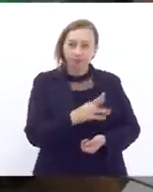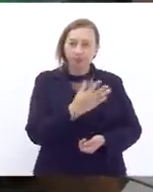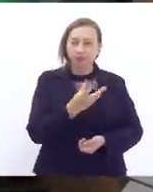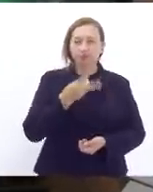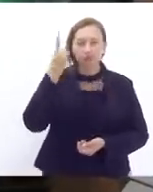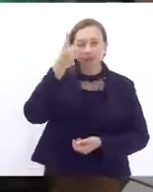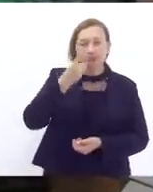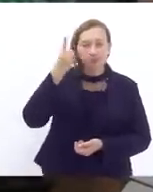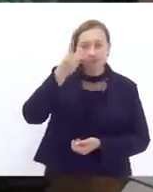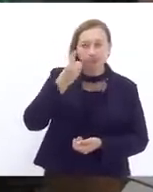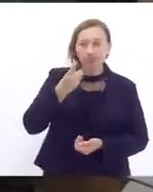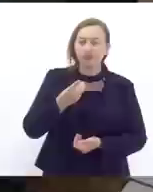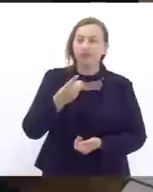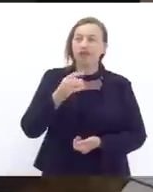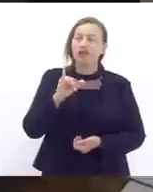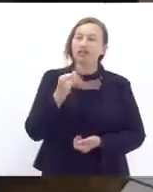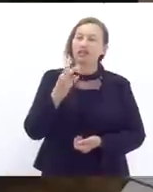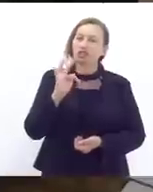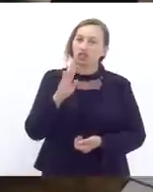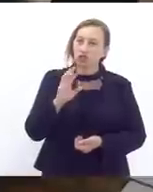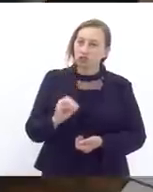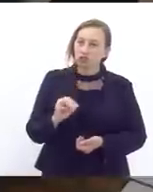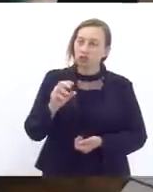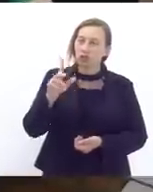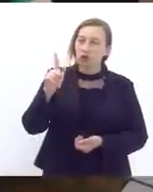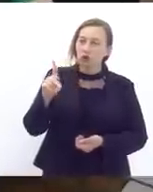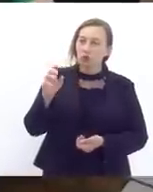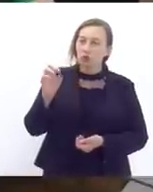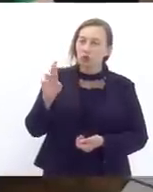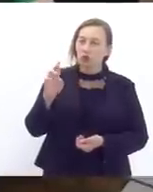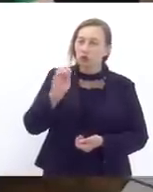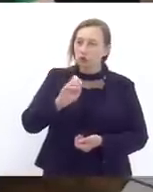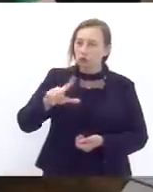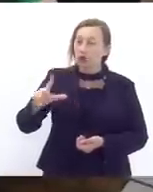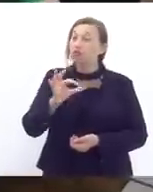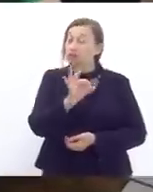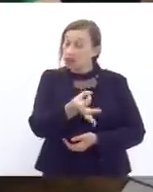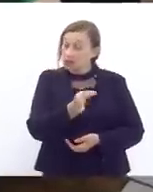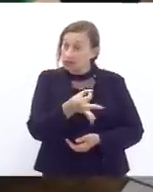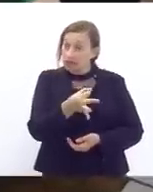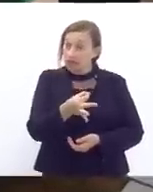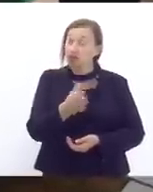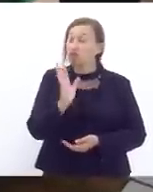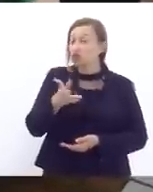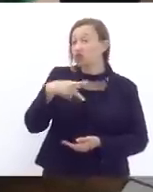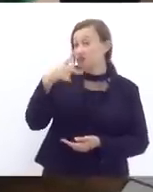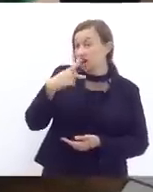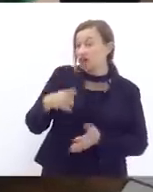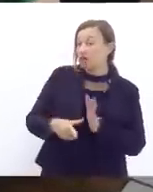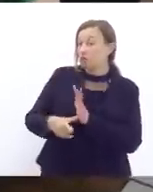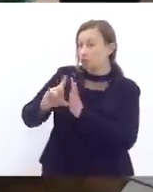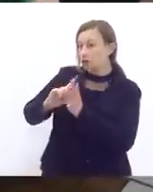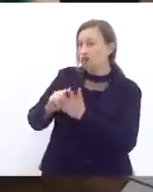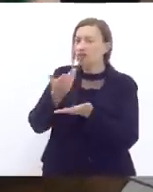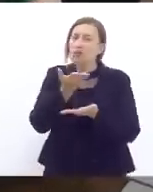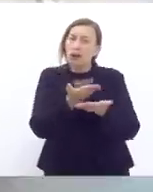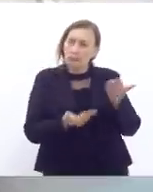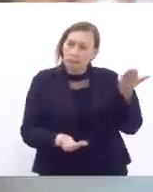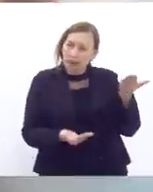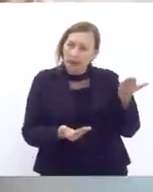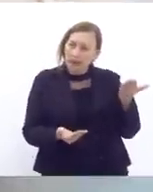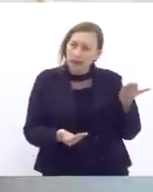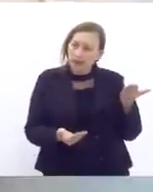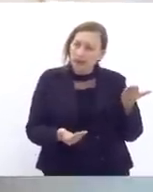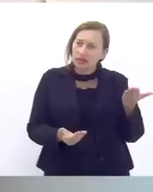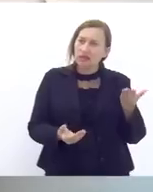Deputado Sargento Portugal que de fato né mais cedo já havia falado aqui tivemos uma queda sistêmica